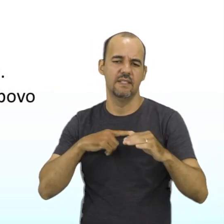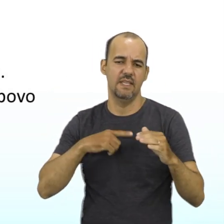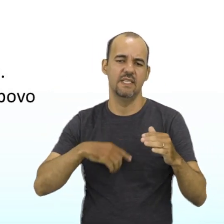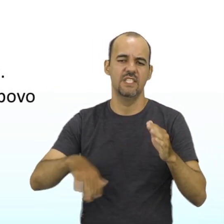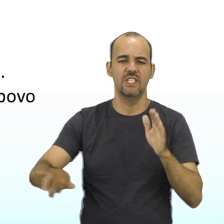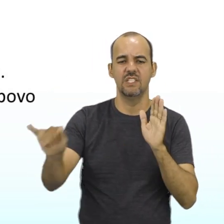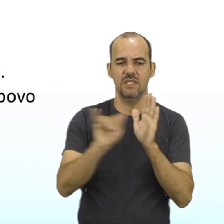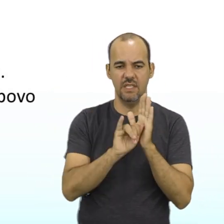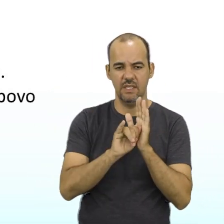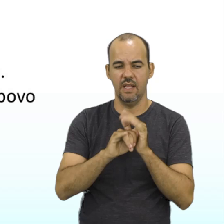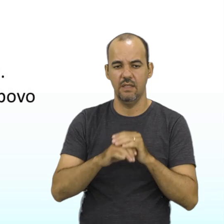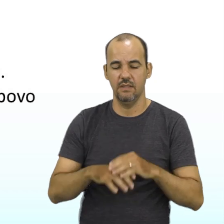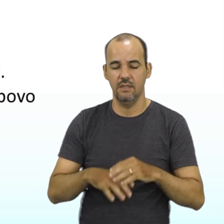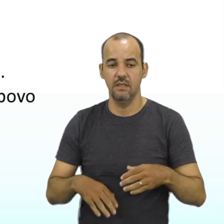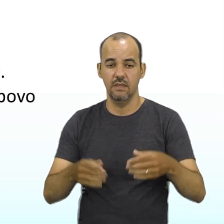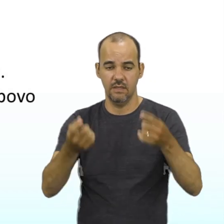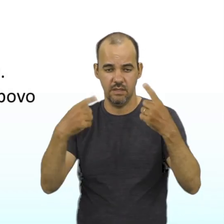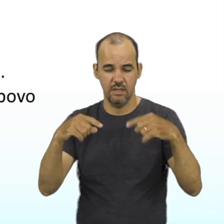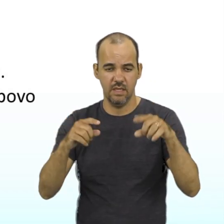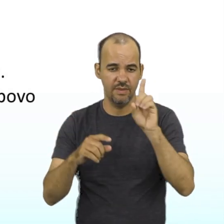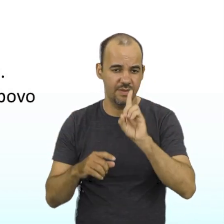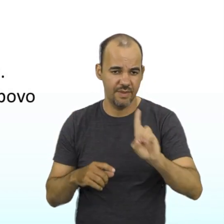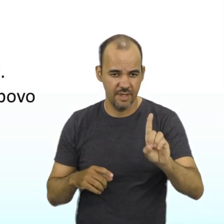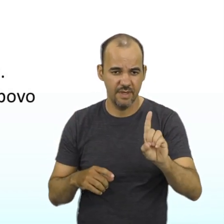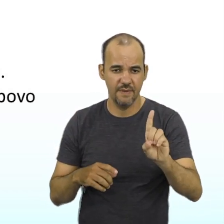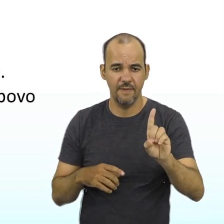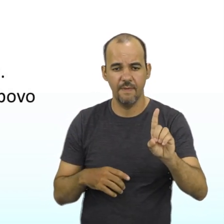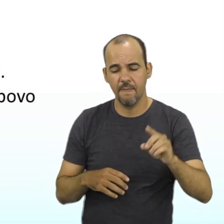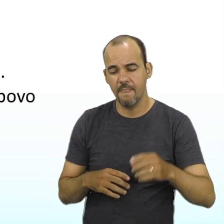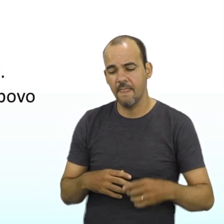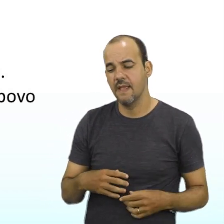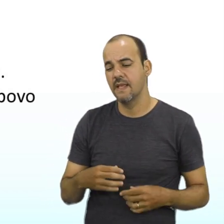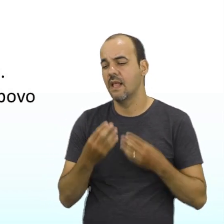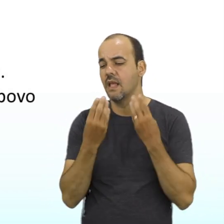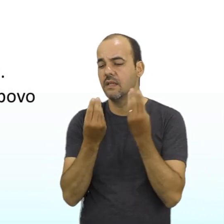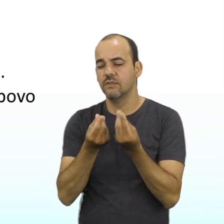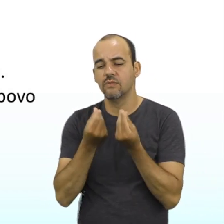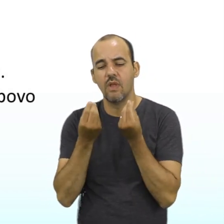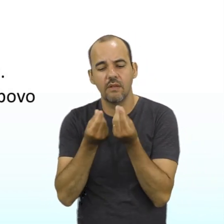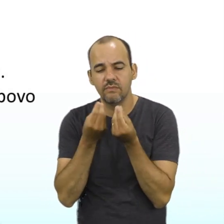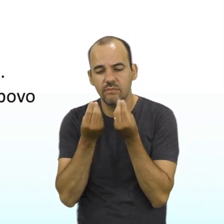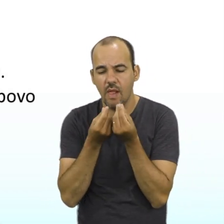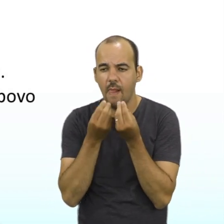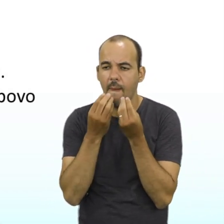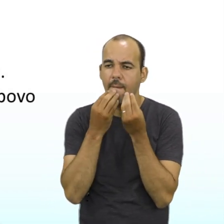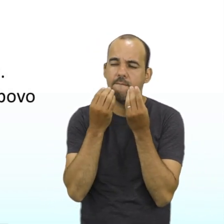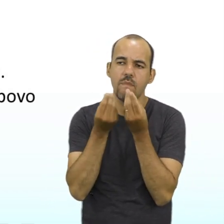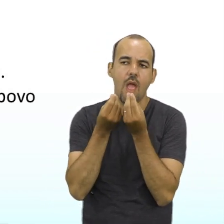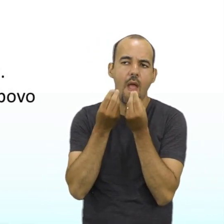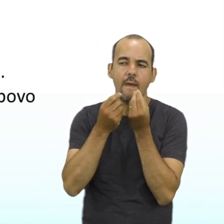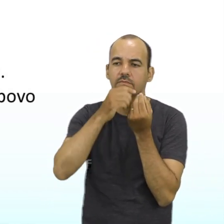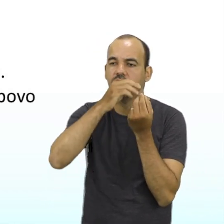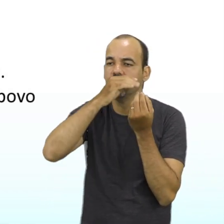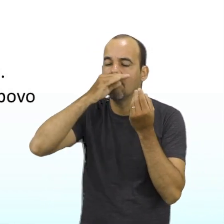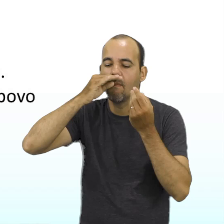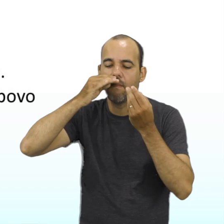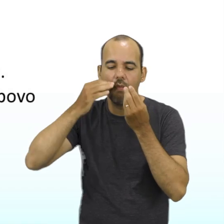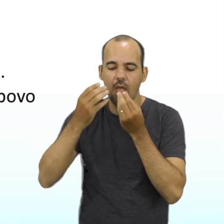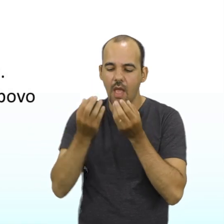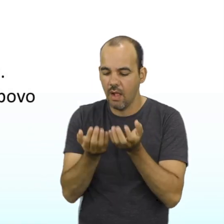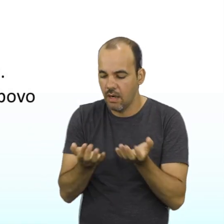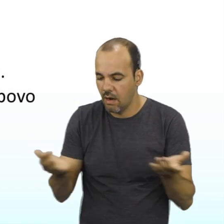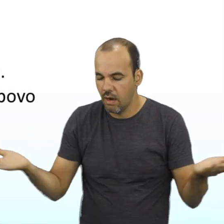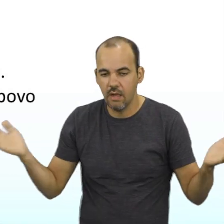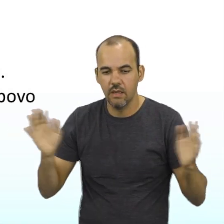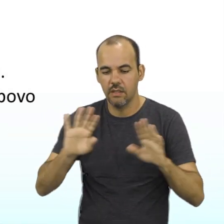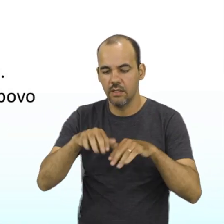ele fala na letra D, relação entre os sentidos do paladar e do olfato na gastronomia, também é mencionada, é uma resposta certa,